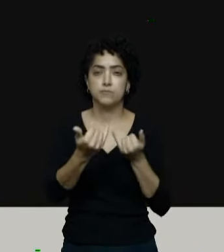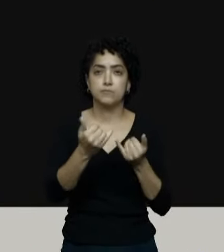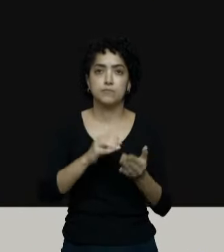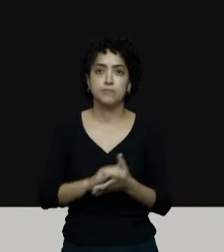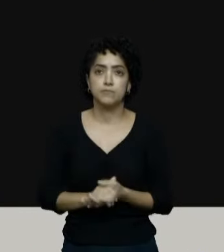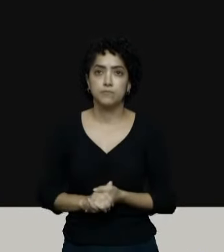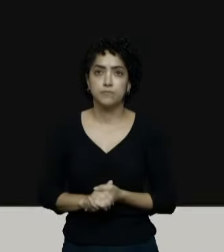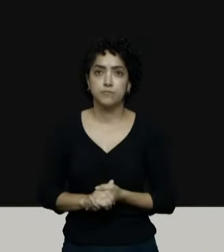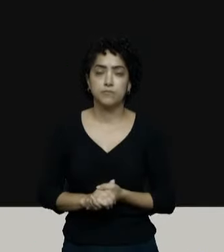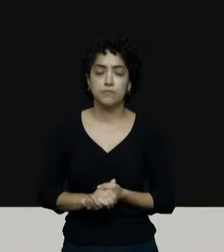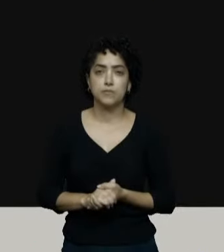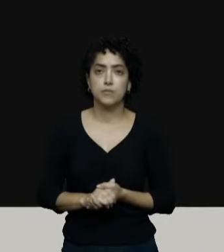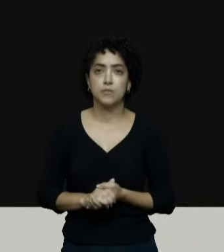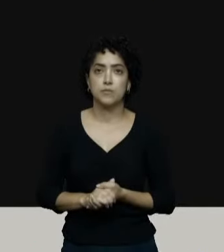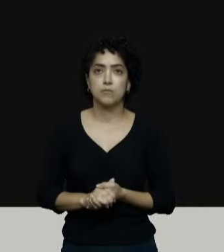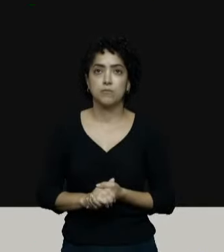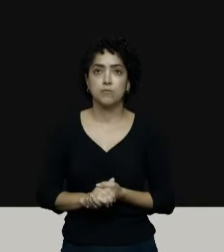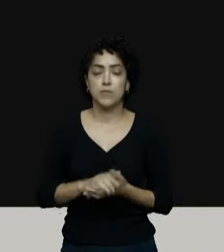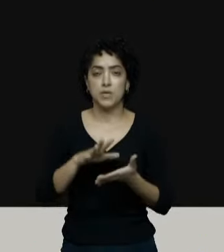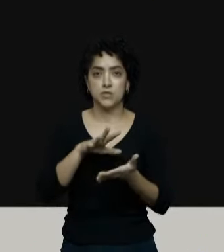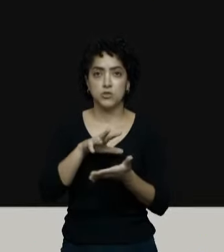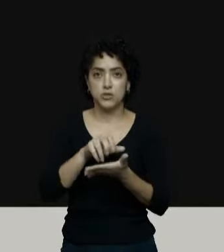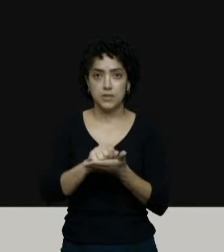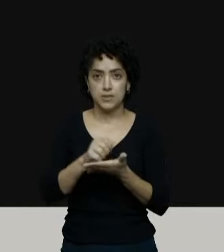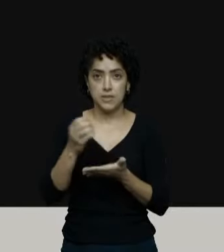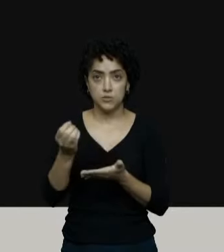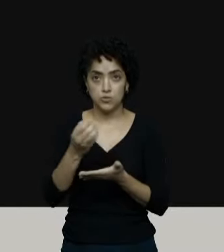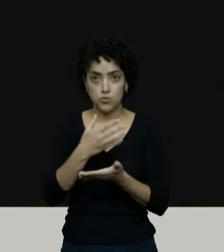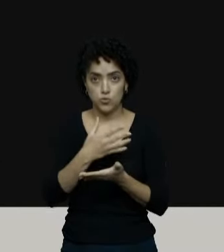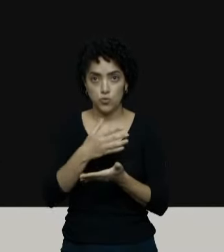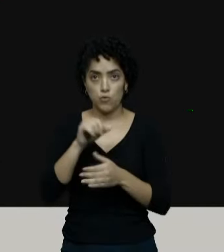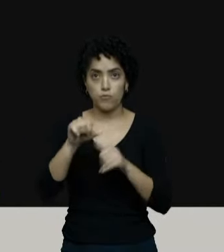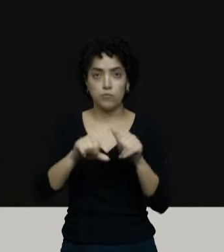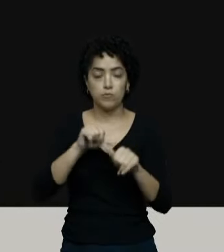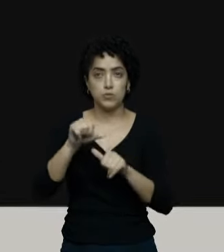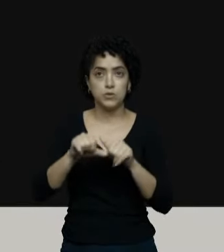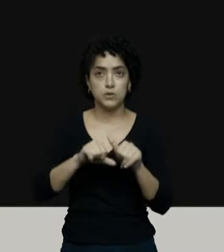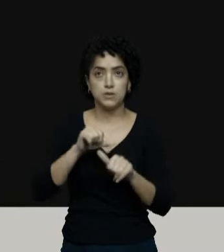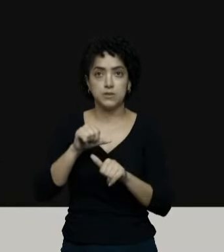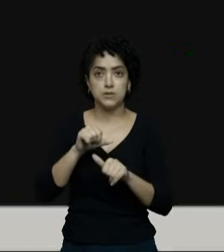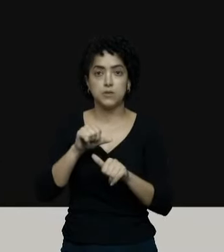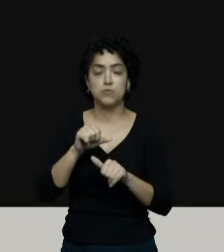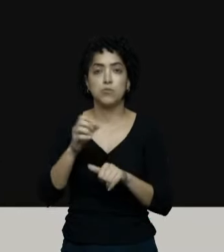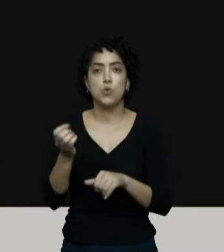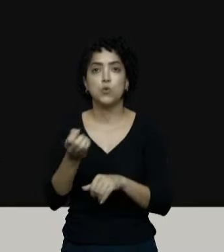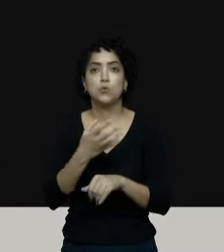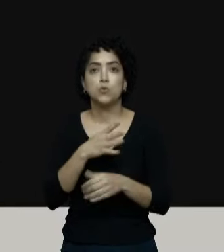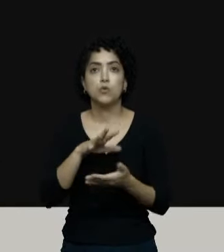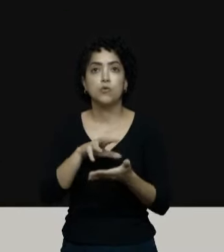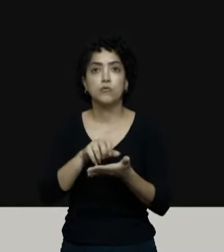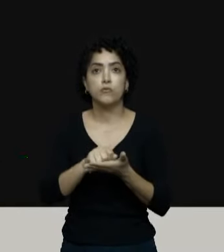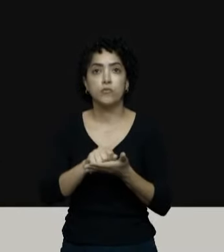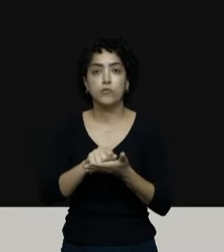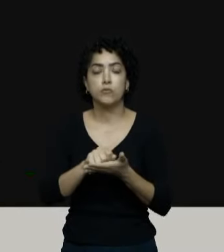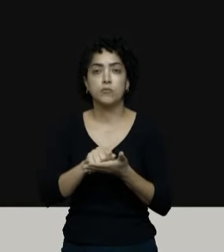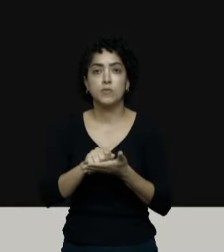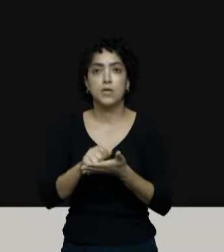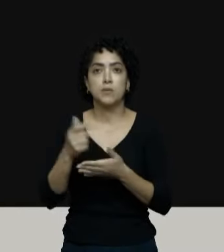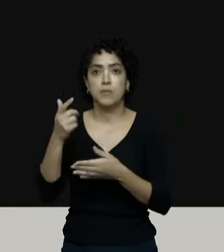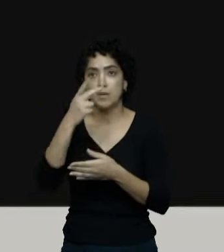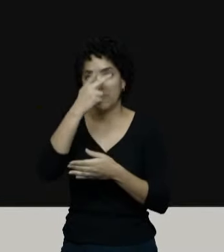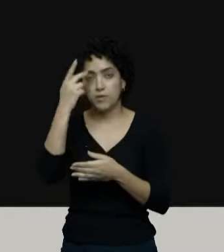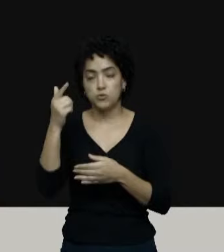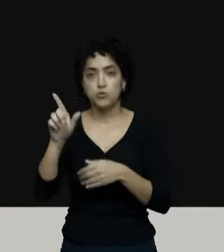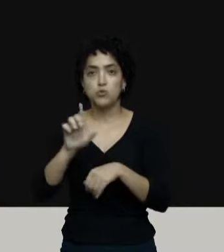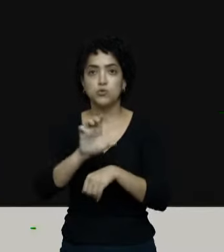de procedimento de cadastro ou atualização cadastral para migrantes de outros estados